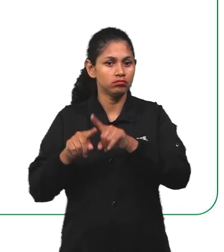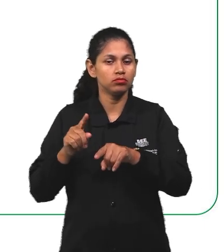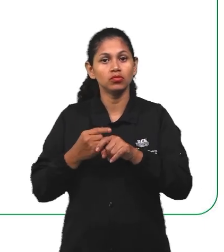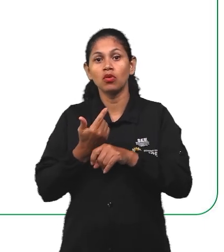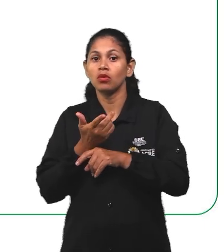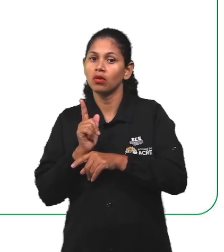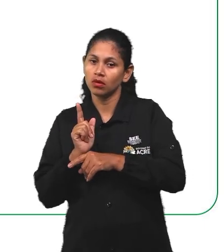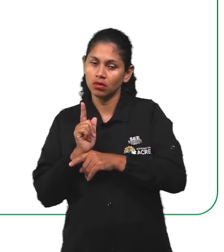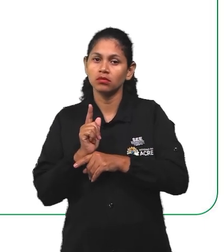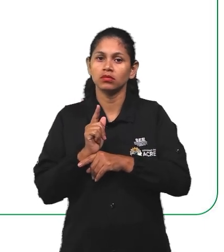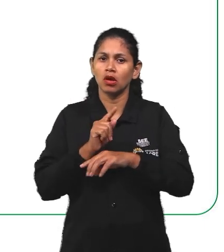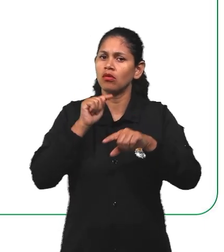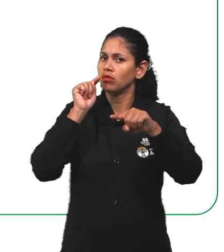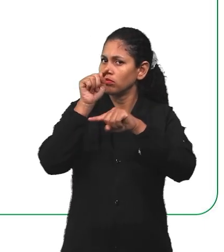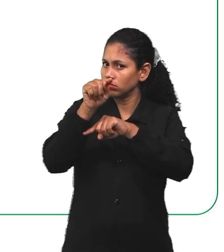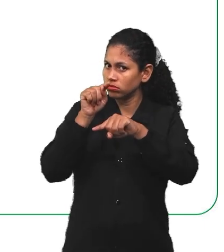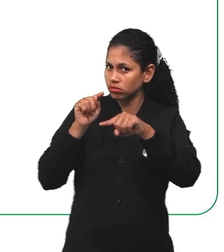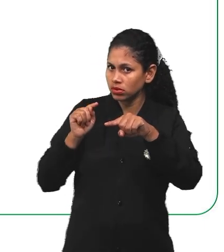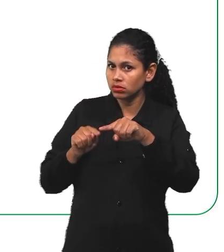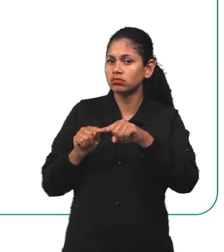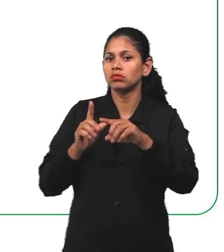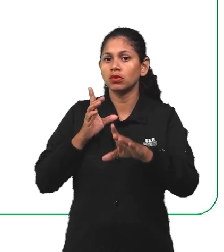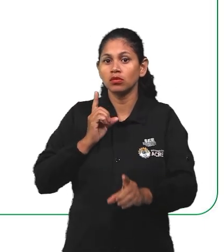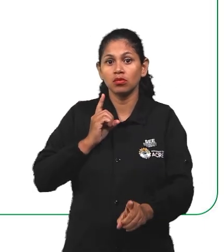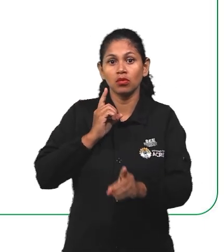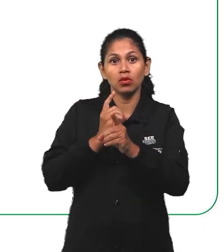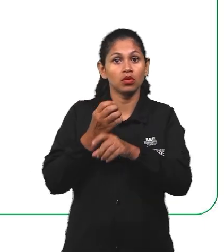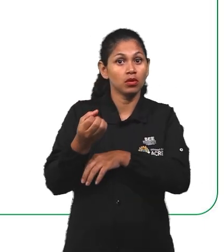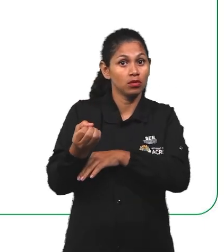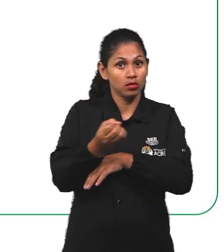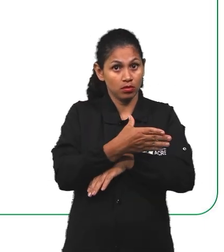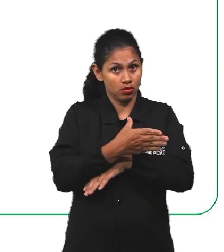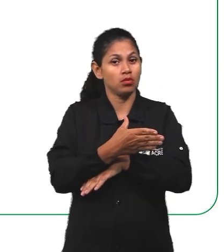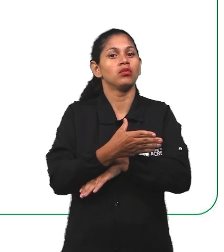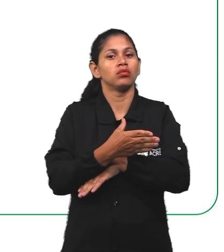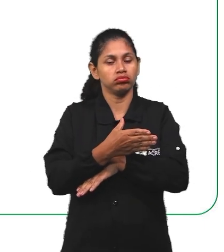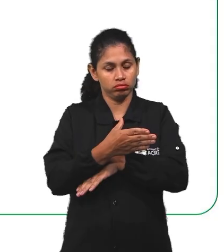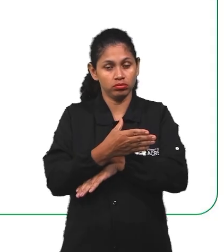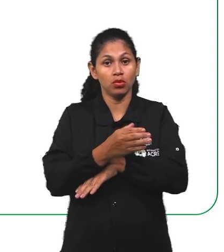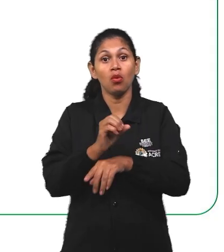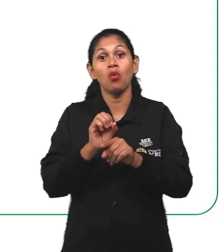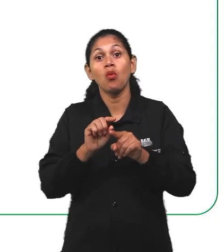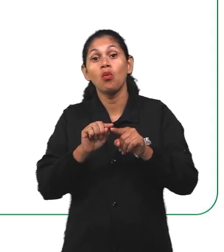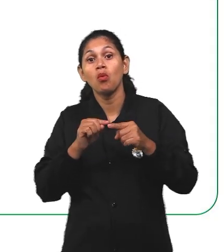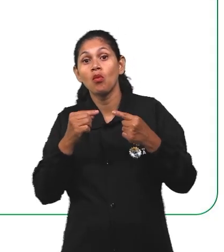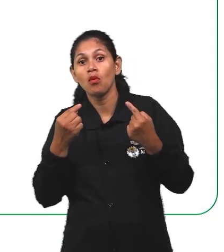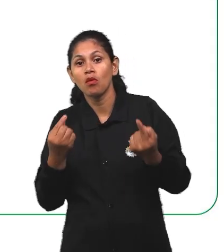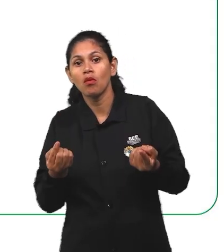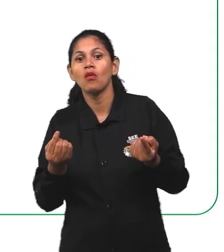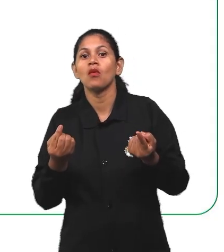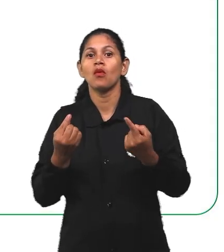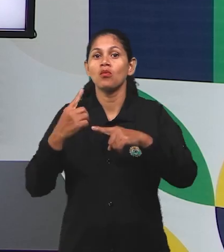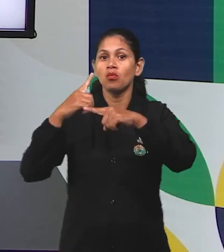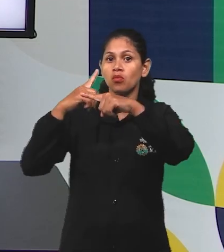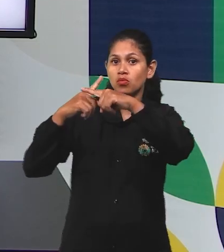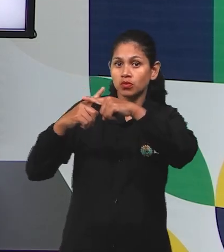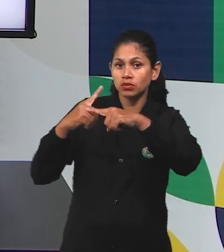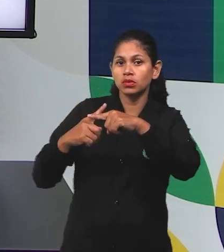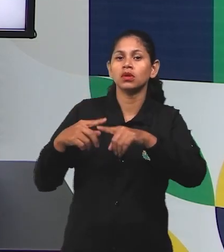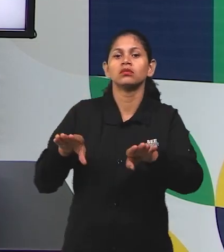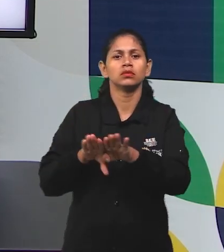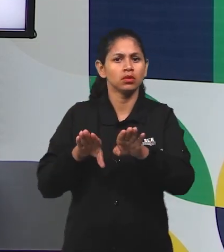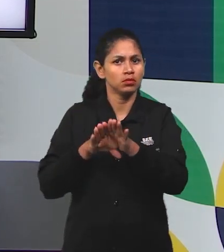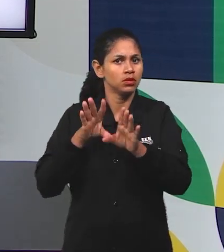grandezas, dividindo, nós vamos encontrar uma nova grandeza. Ou multiplicando, nós também vamos encontrar outros tipos